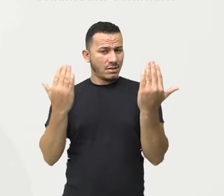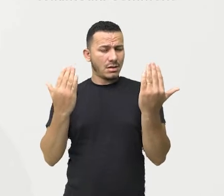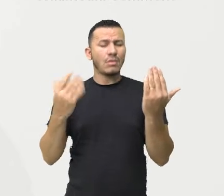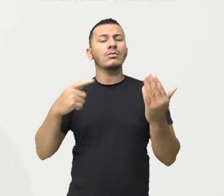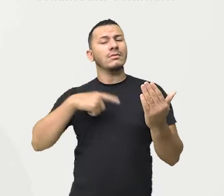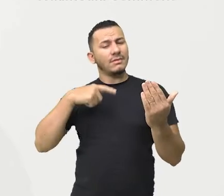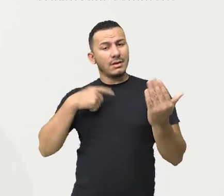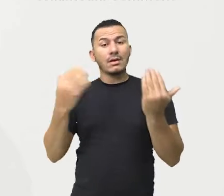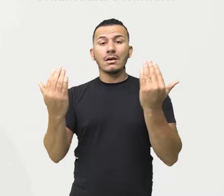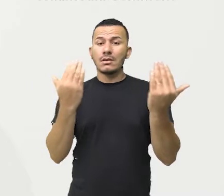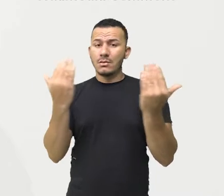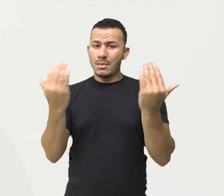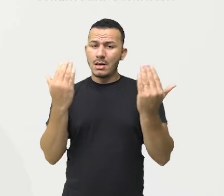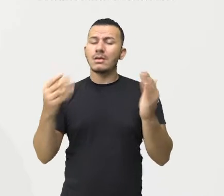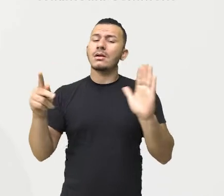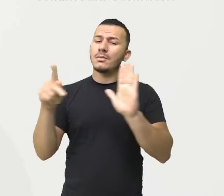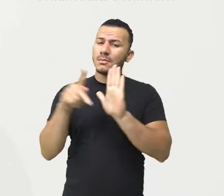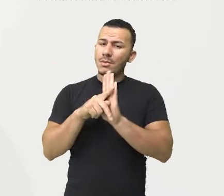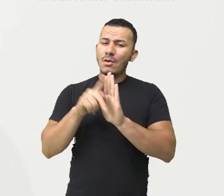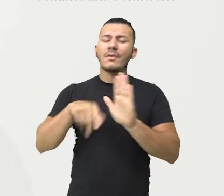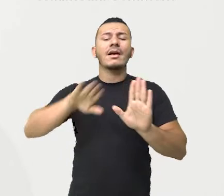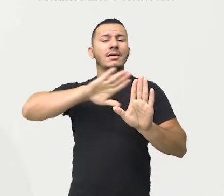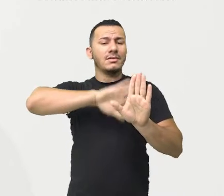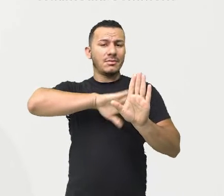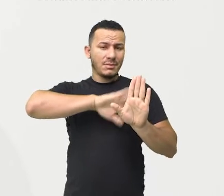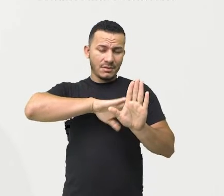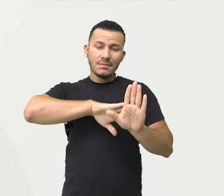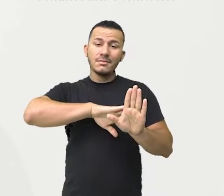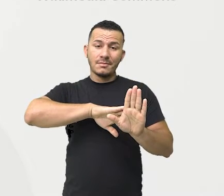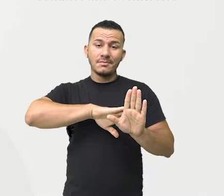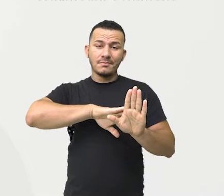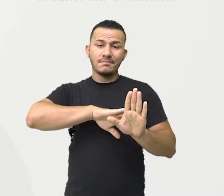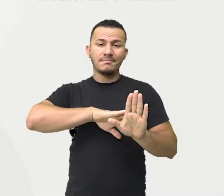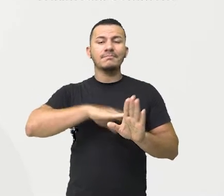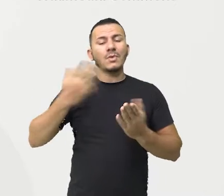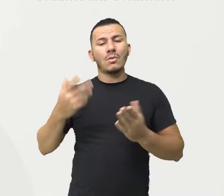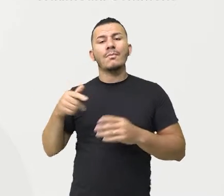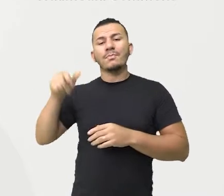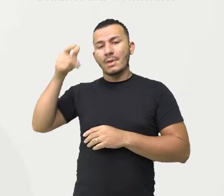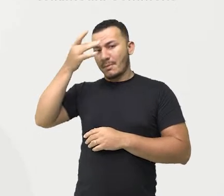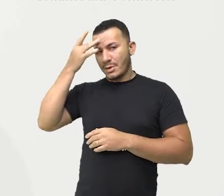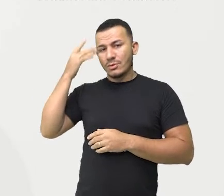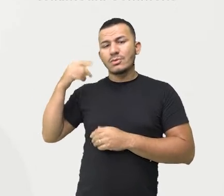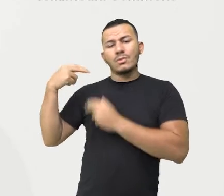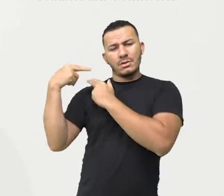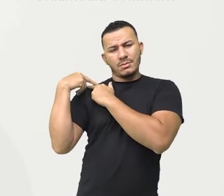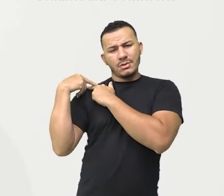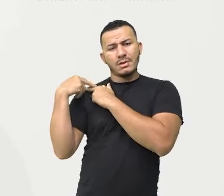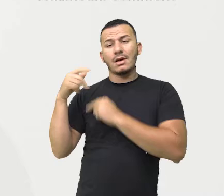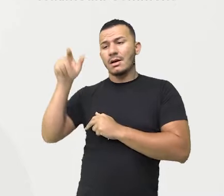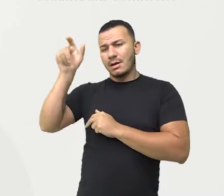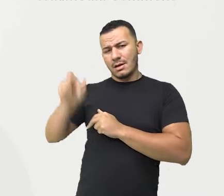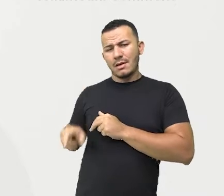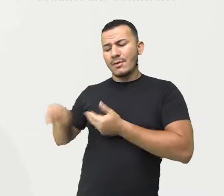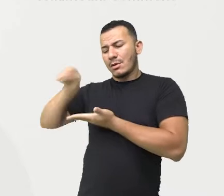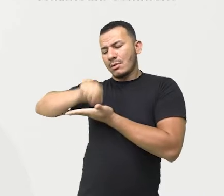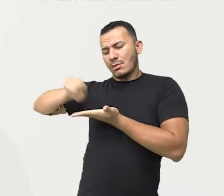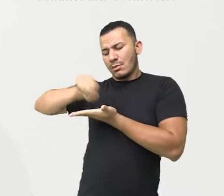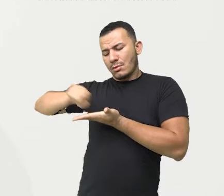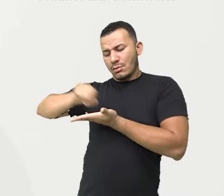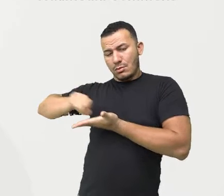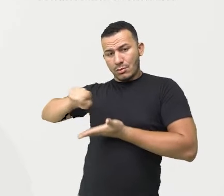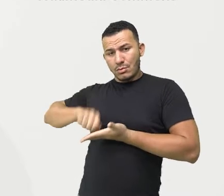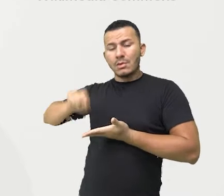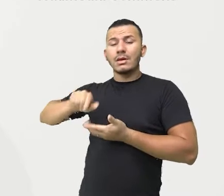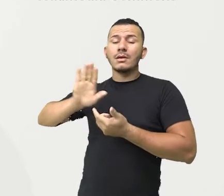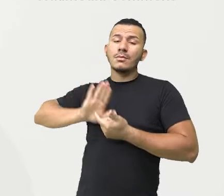essas comparações são subjetivas. Ele está mostrando a beleza